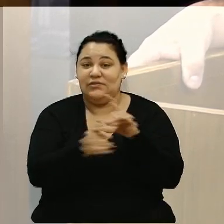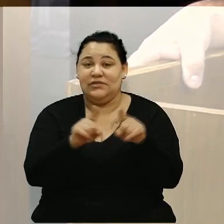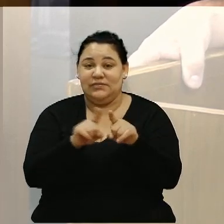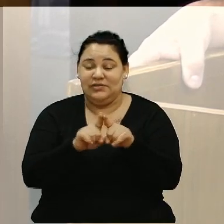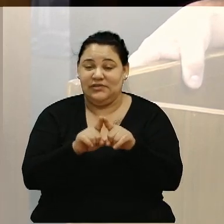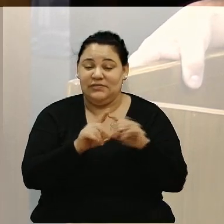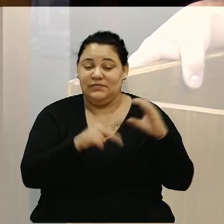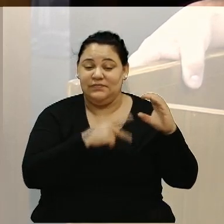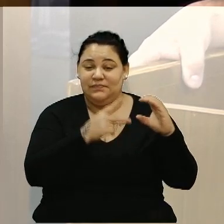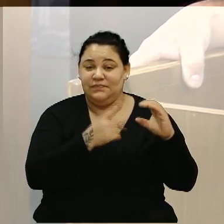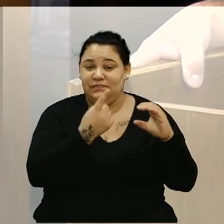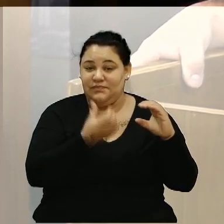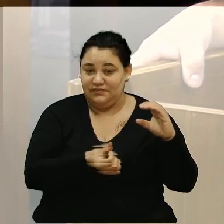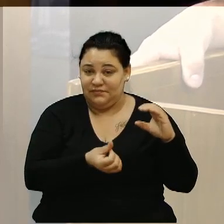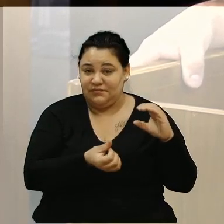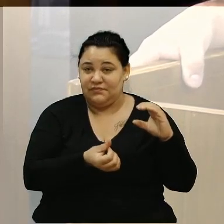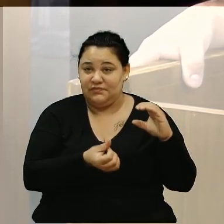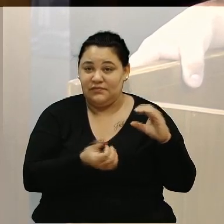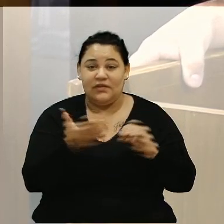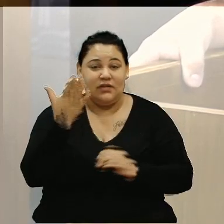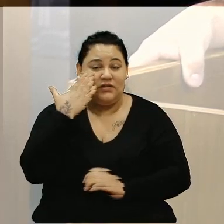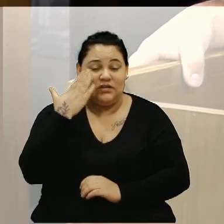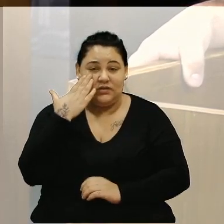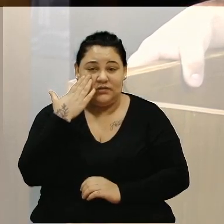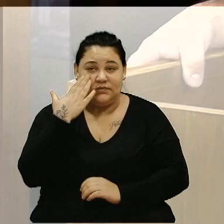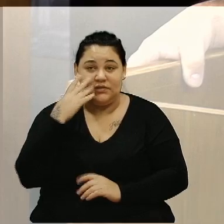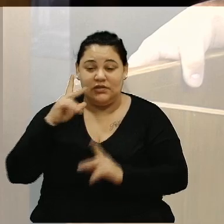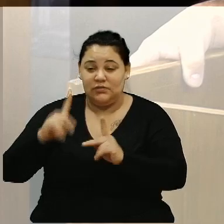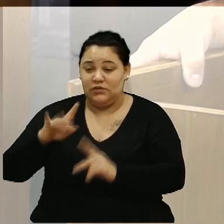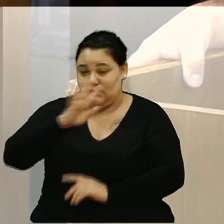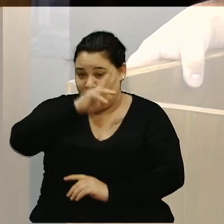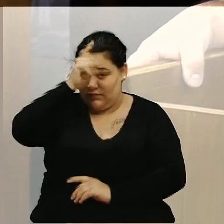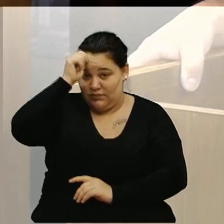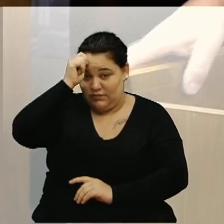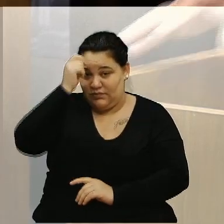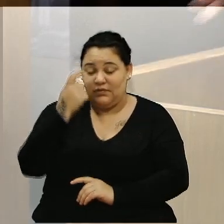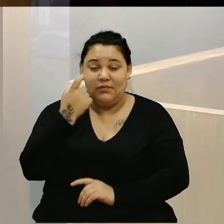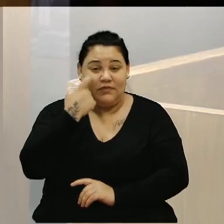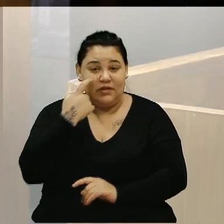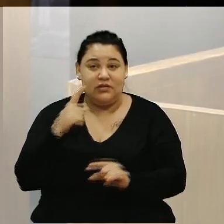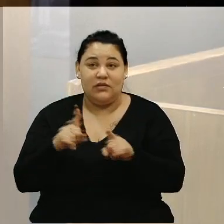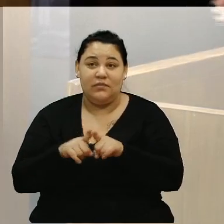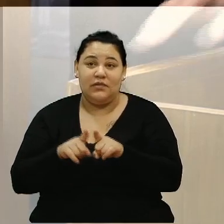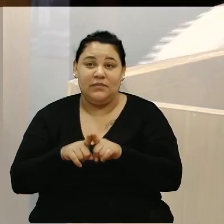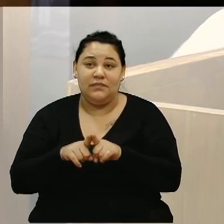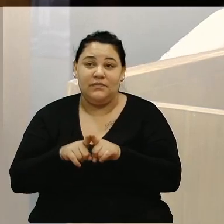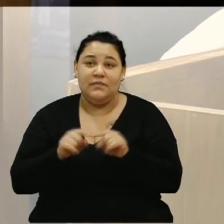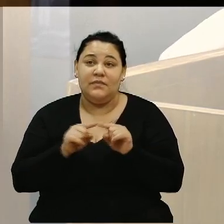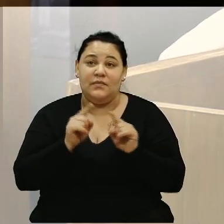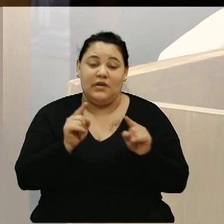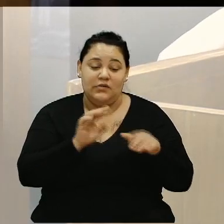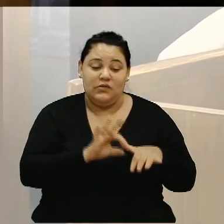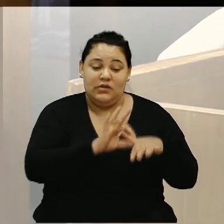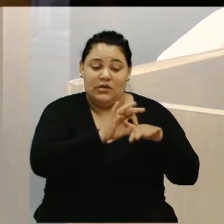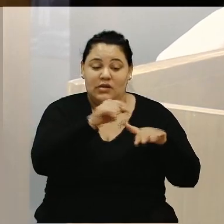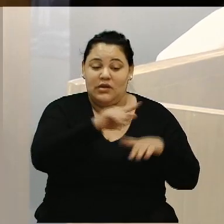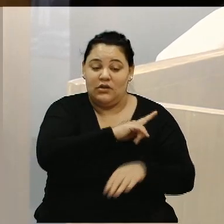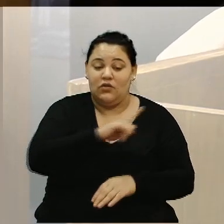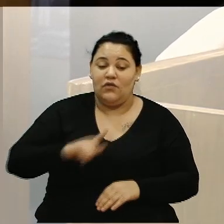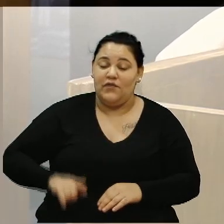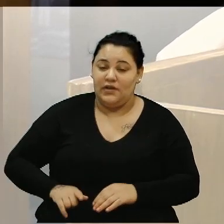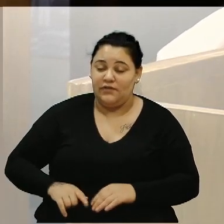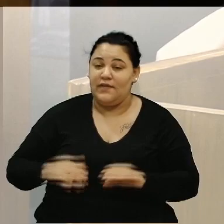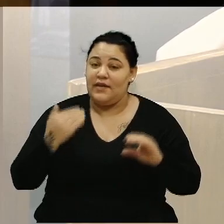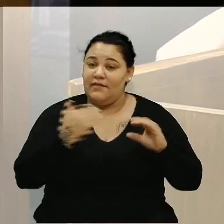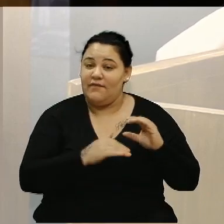canal 16, sei que o pessoal da prefeitura, do gabinete do prefeito estão me assistindo, mas que os líderes aqui do governo levarão esse